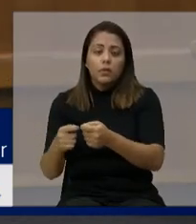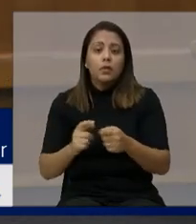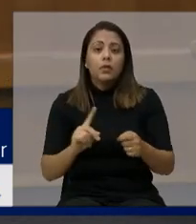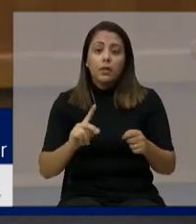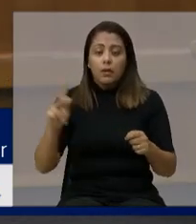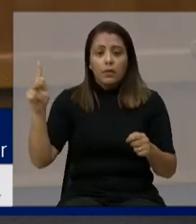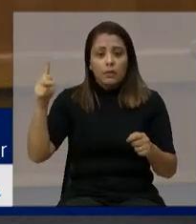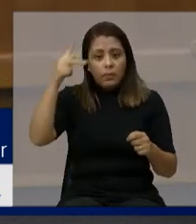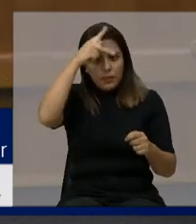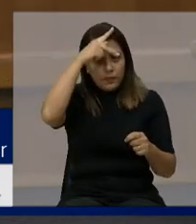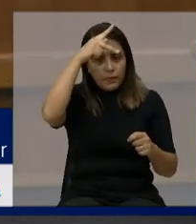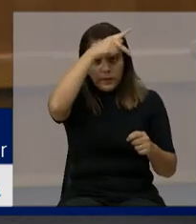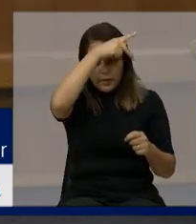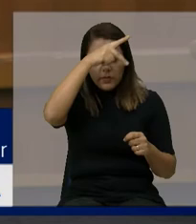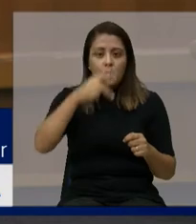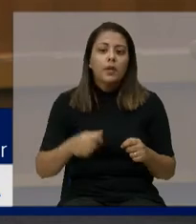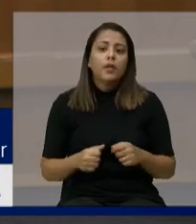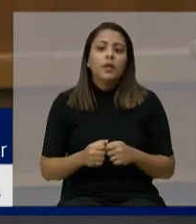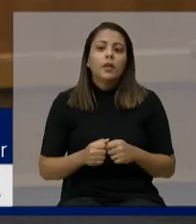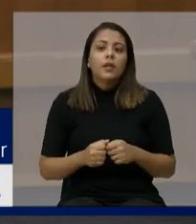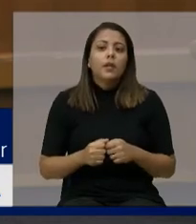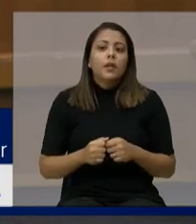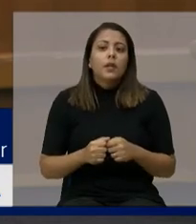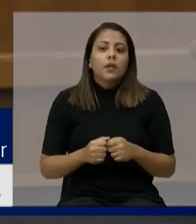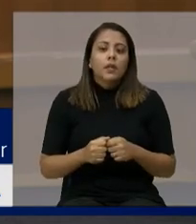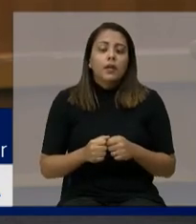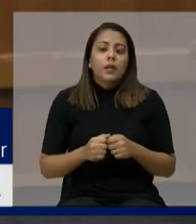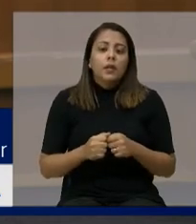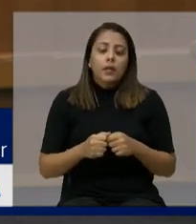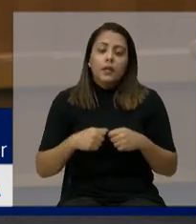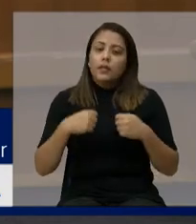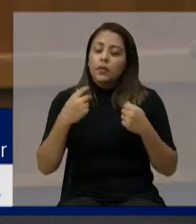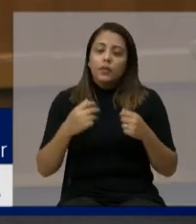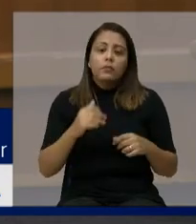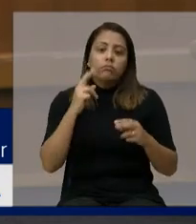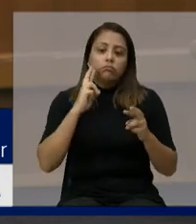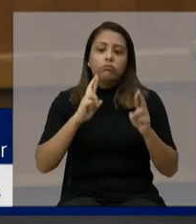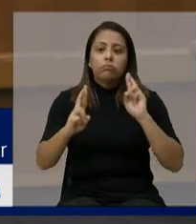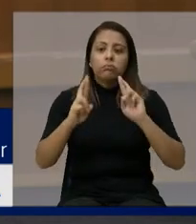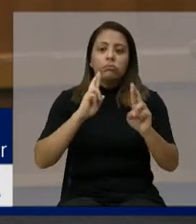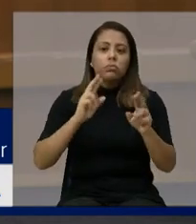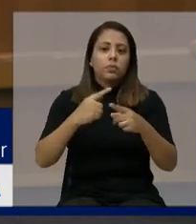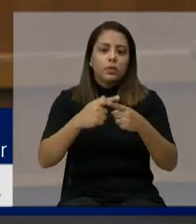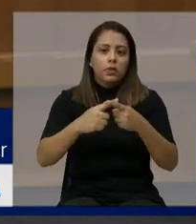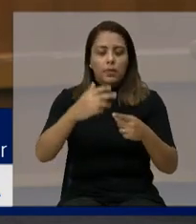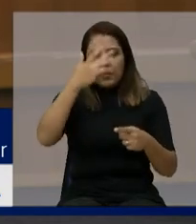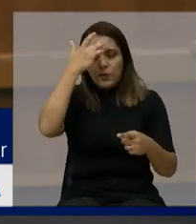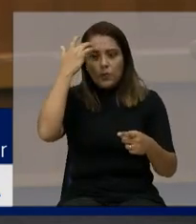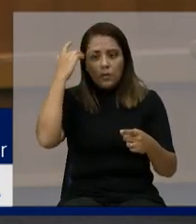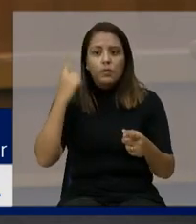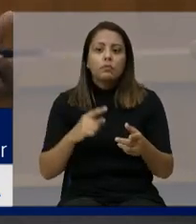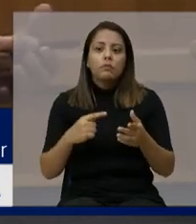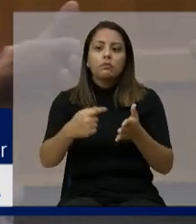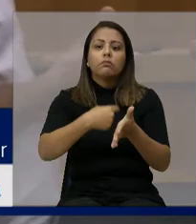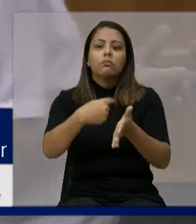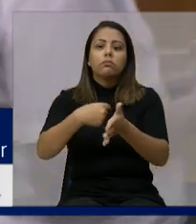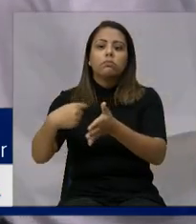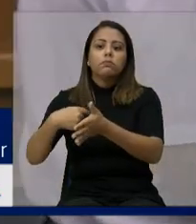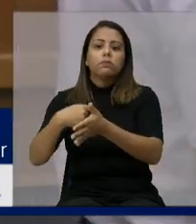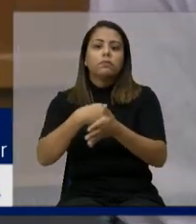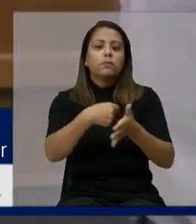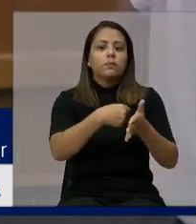estou publicamente colocando isso para a comunidade que está me procurando e questionando a respeito desse medicamento, presidente.